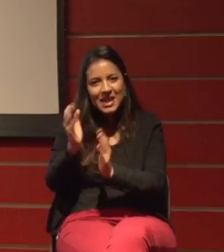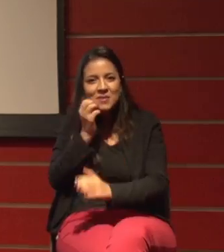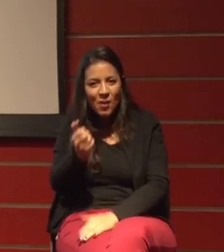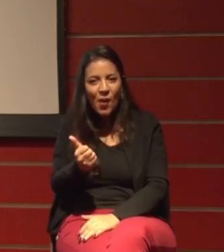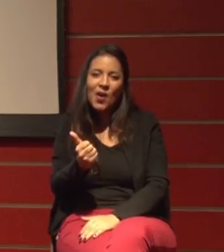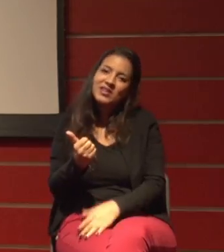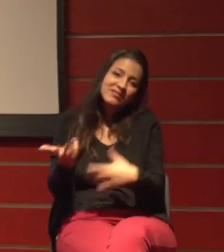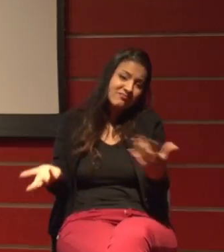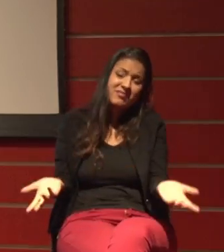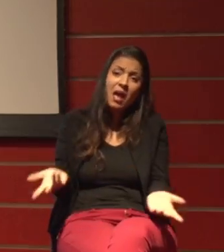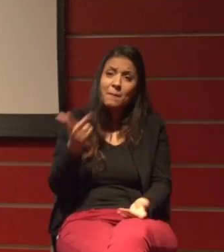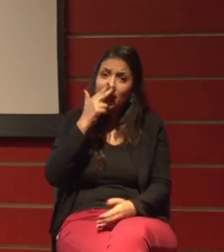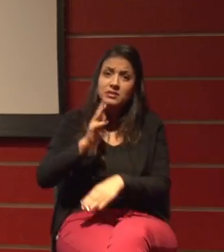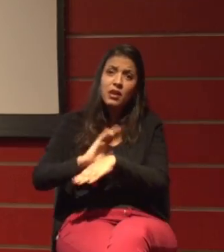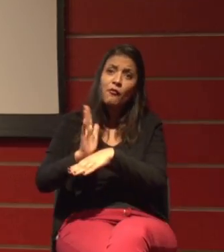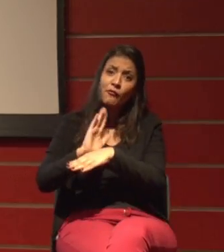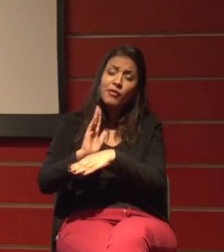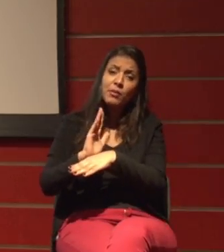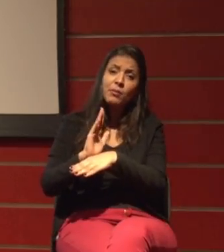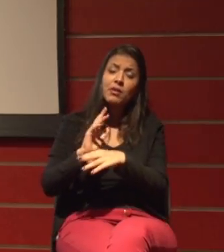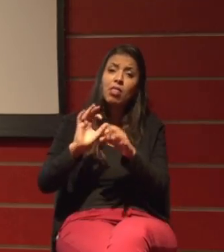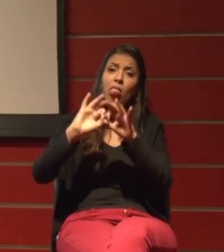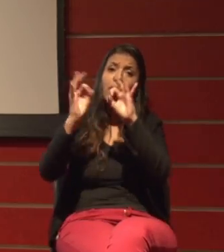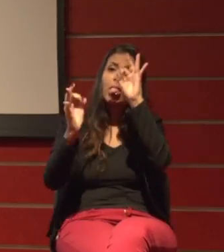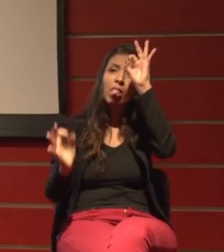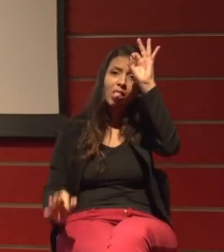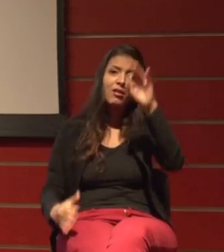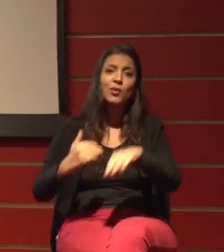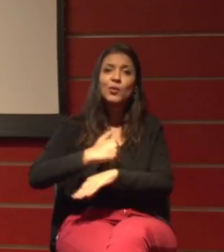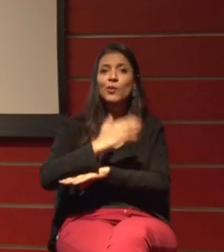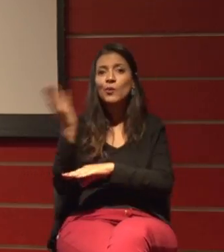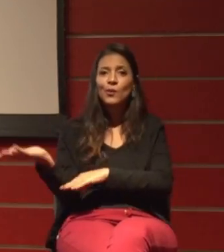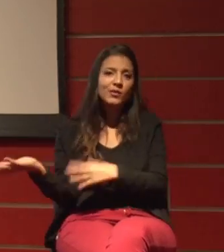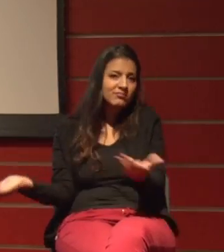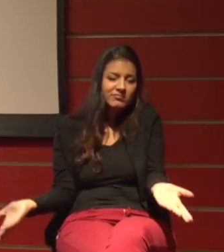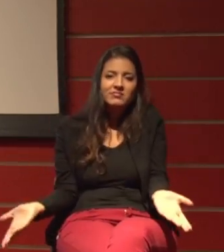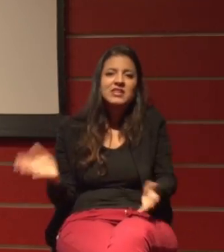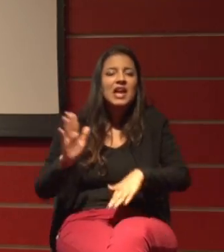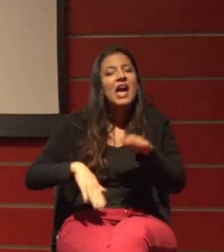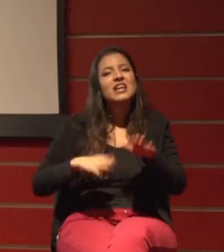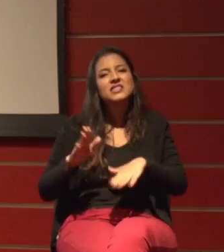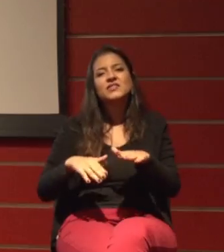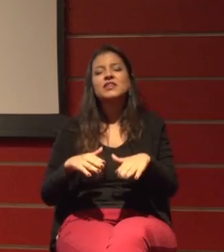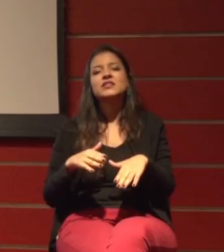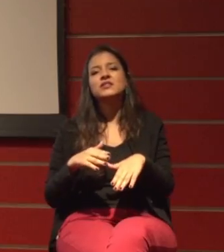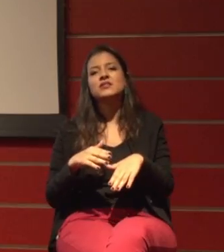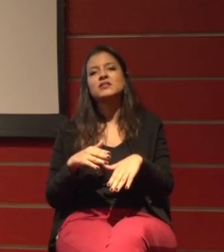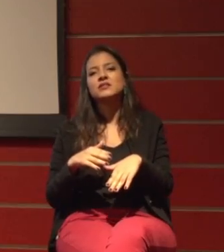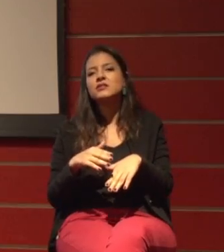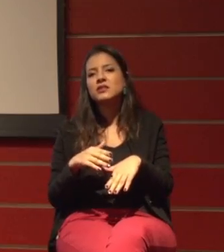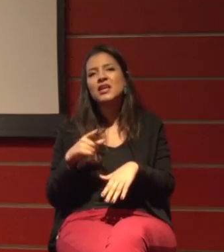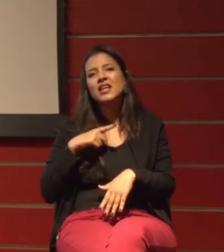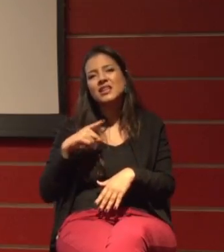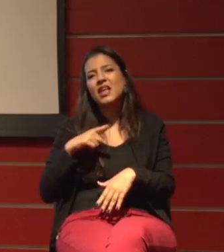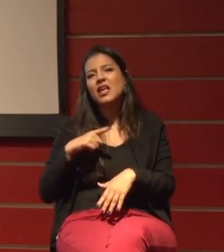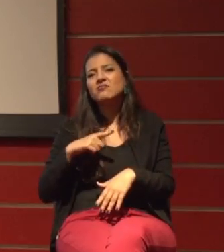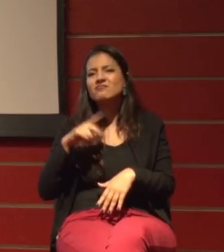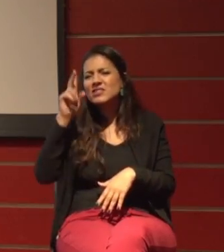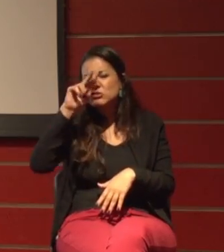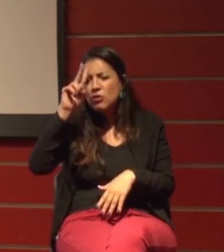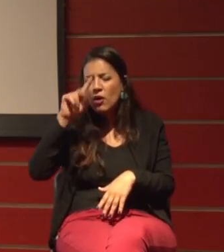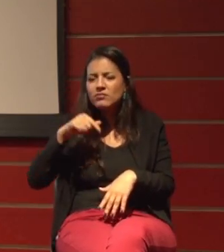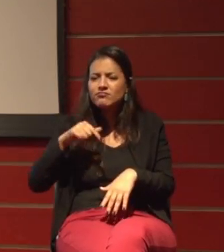e é um grande filme né E você vê se às vezes você tirando ali histórias dali